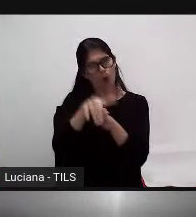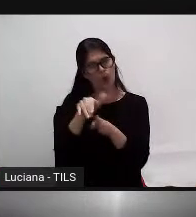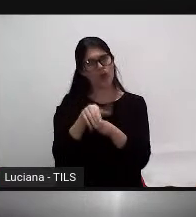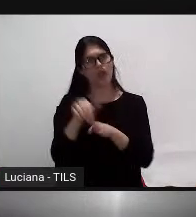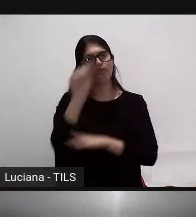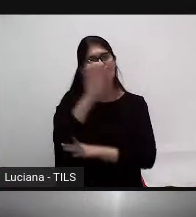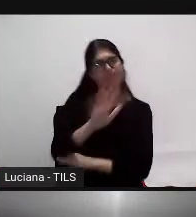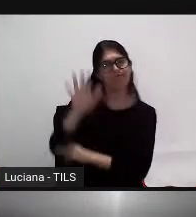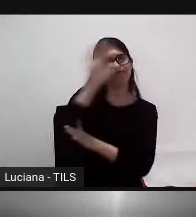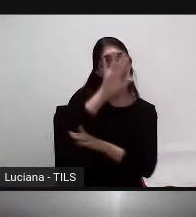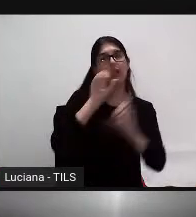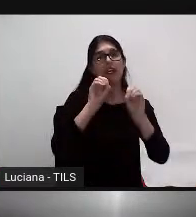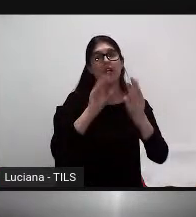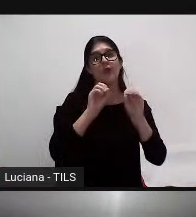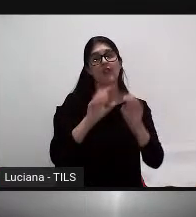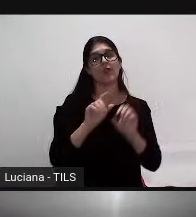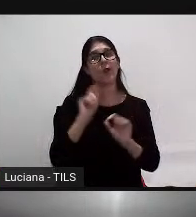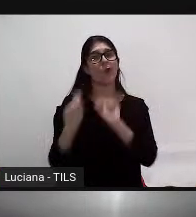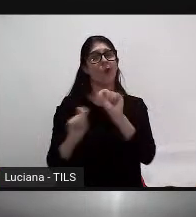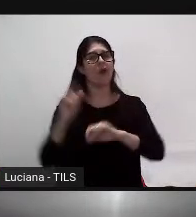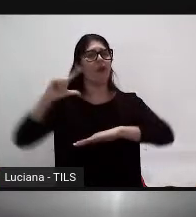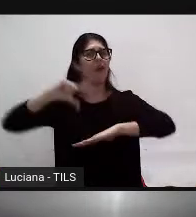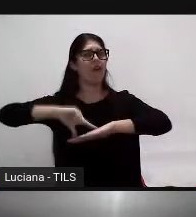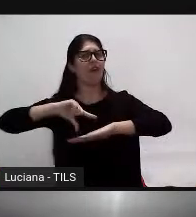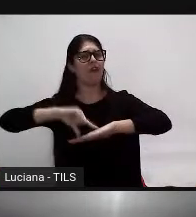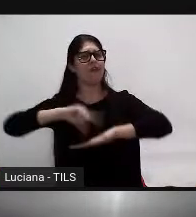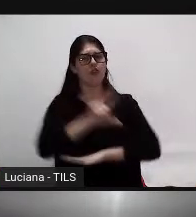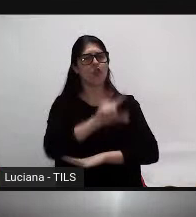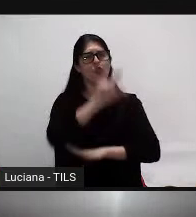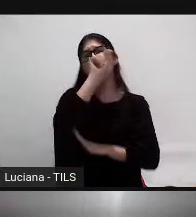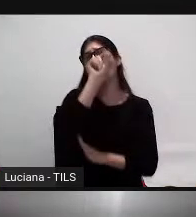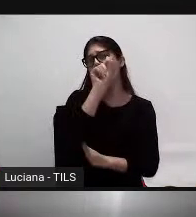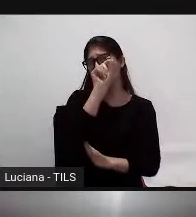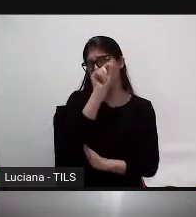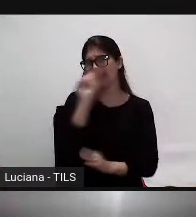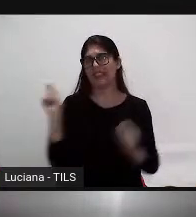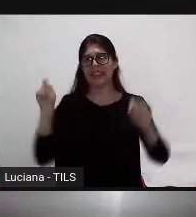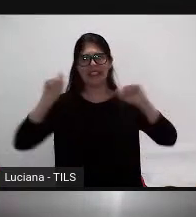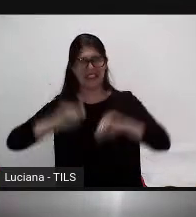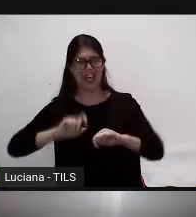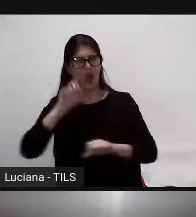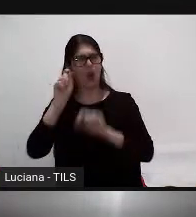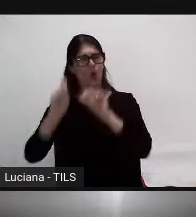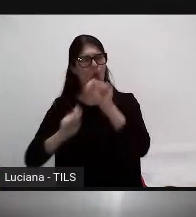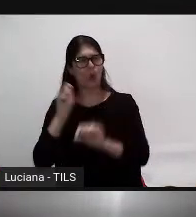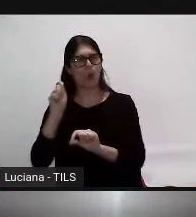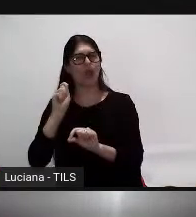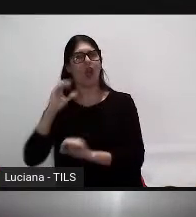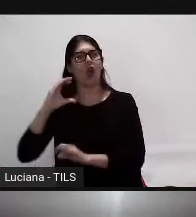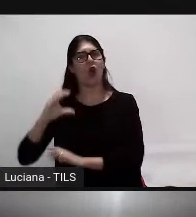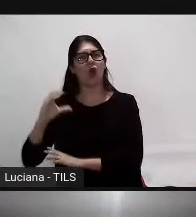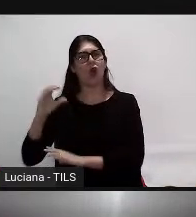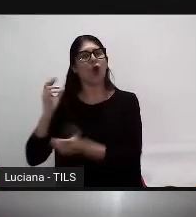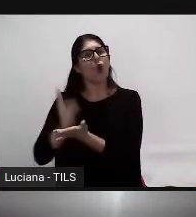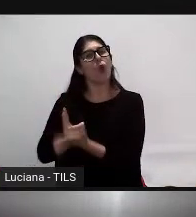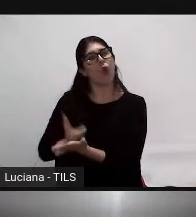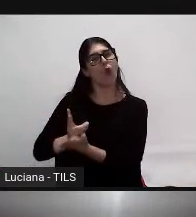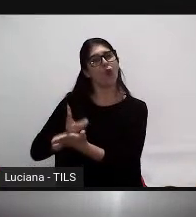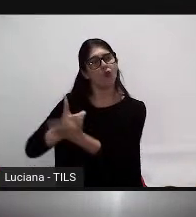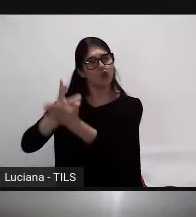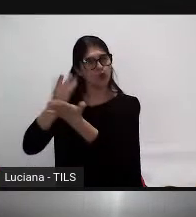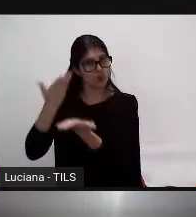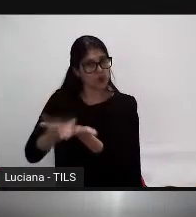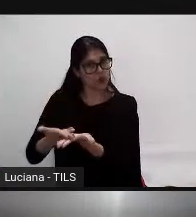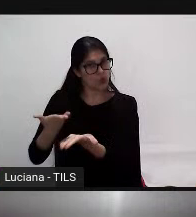o campus optou que possibilitaria adotar o contínuo curricular. Esse contínuo é